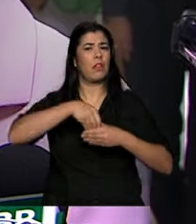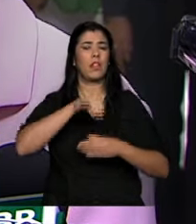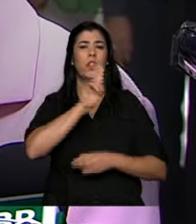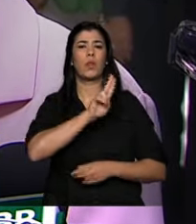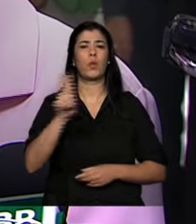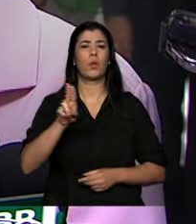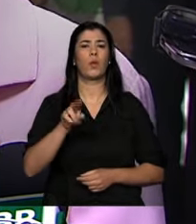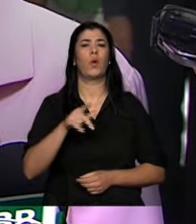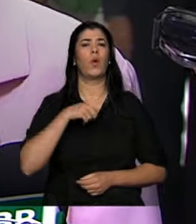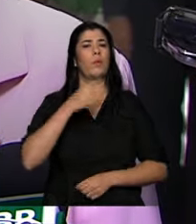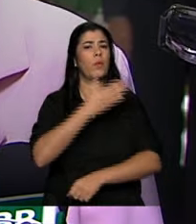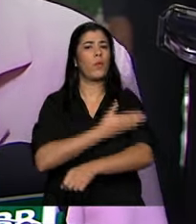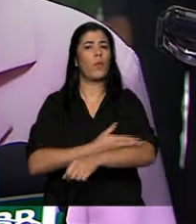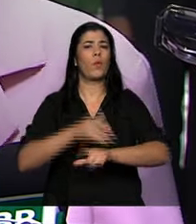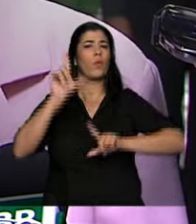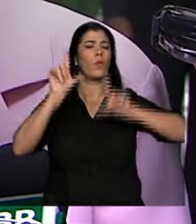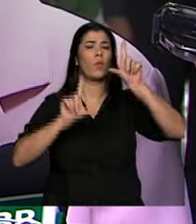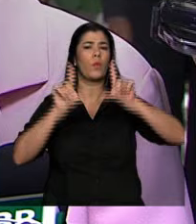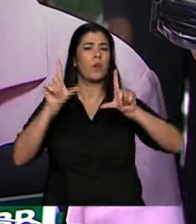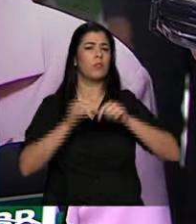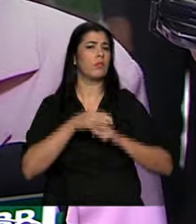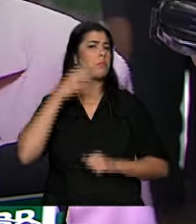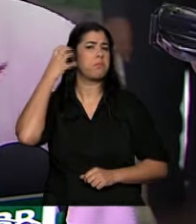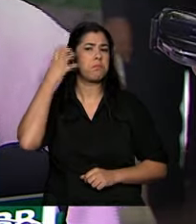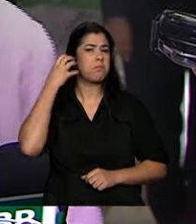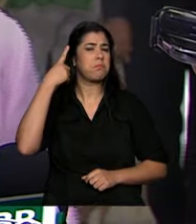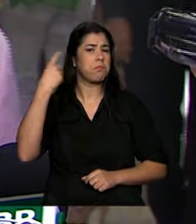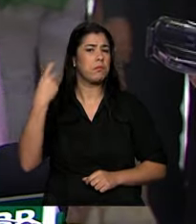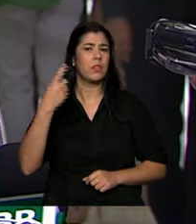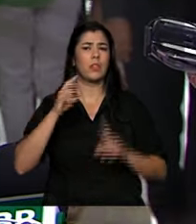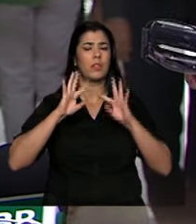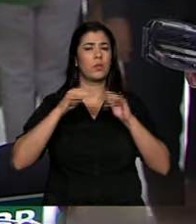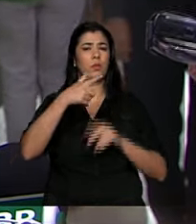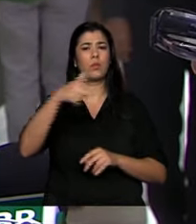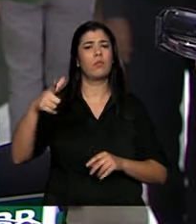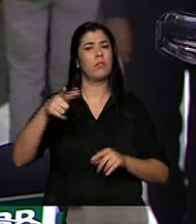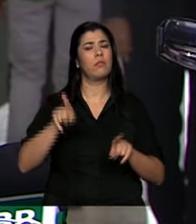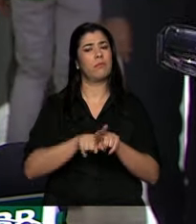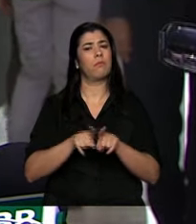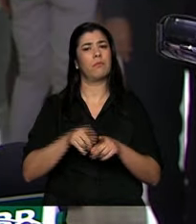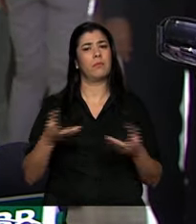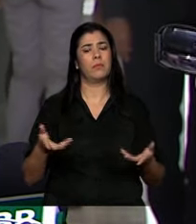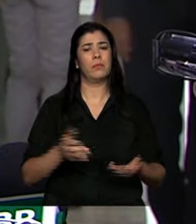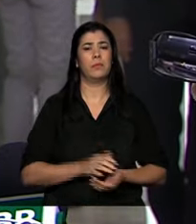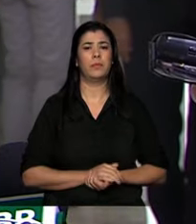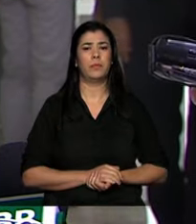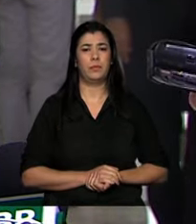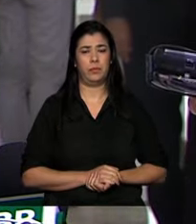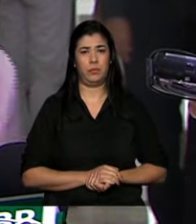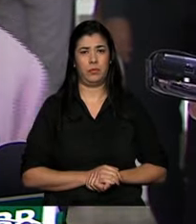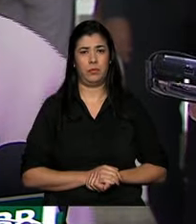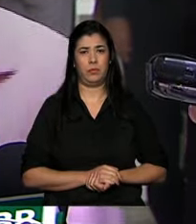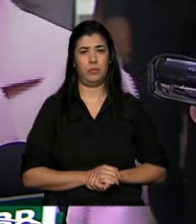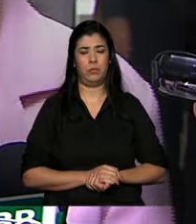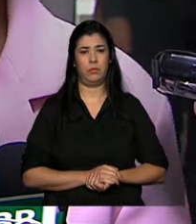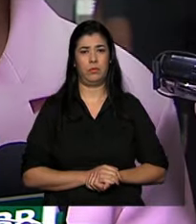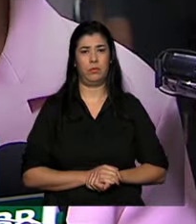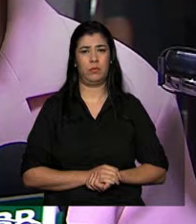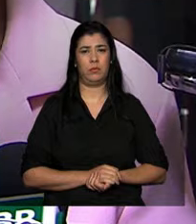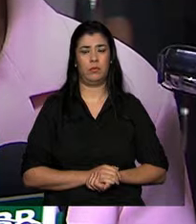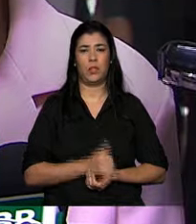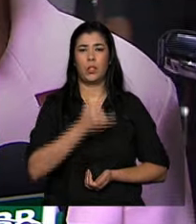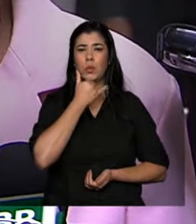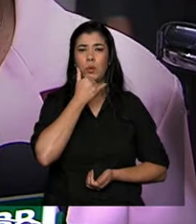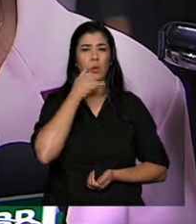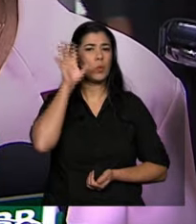chamada mídia tradicional televisão rádio e todos eu não estou